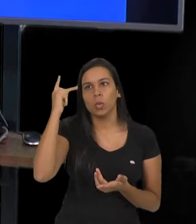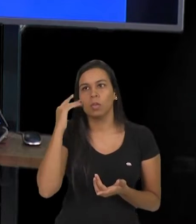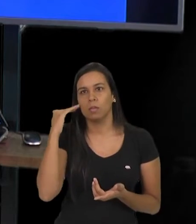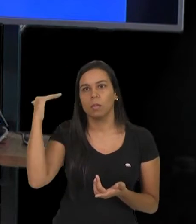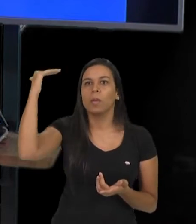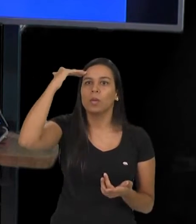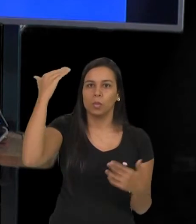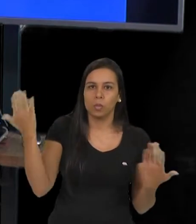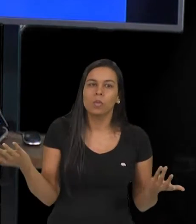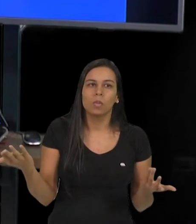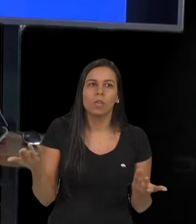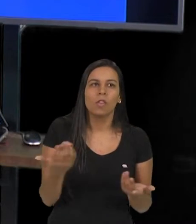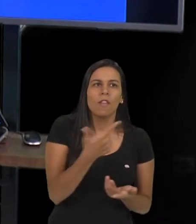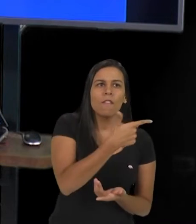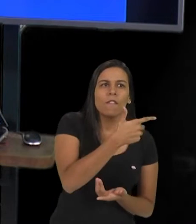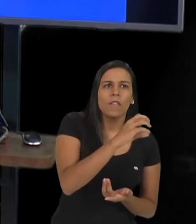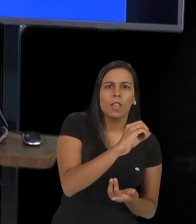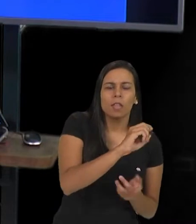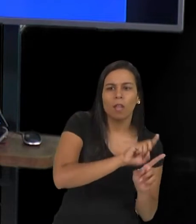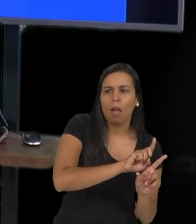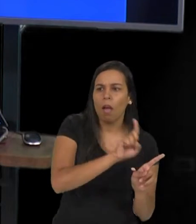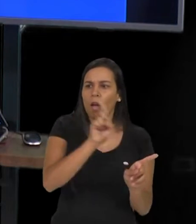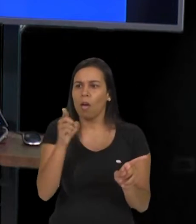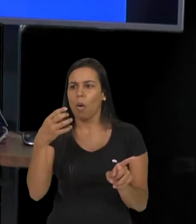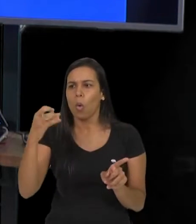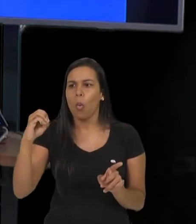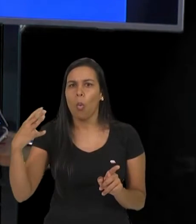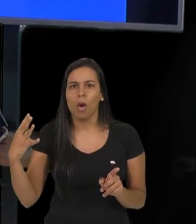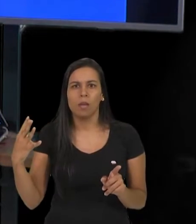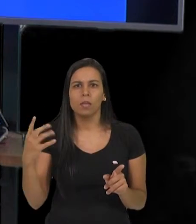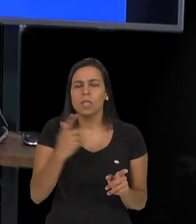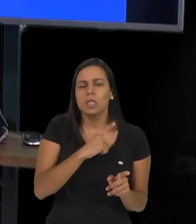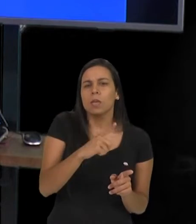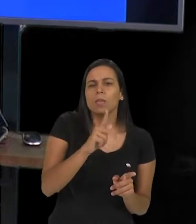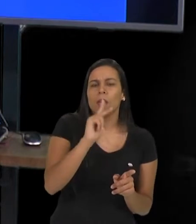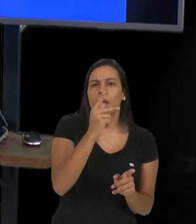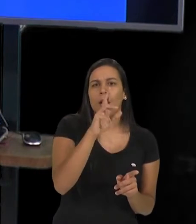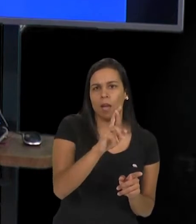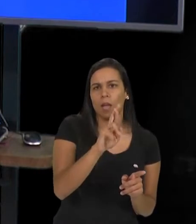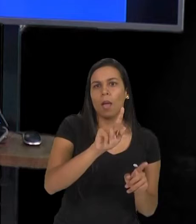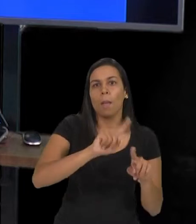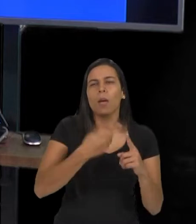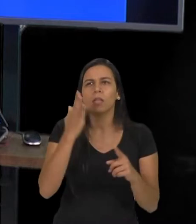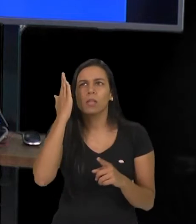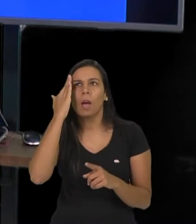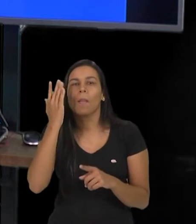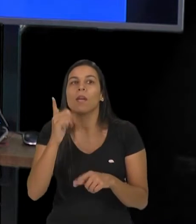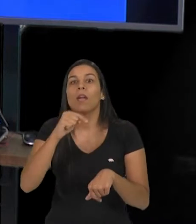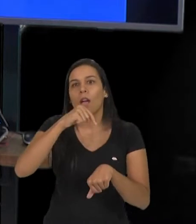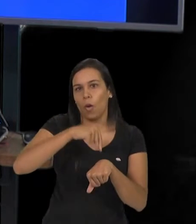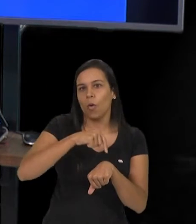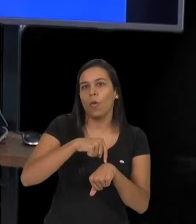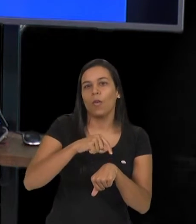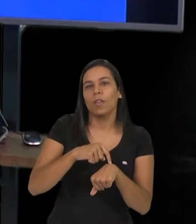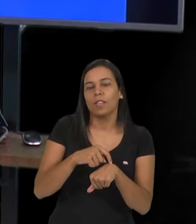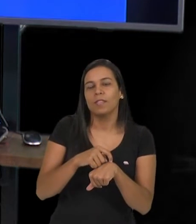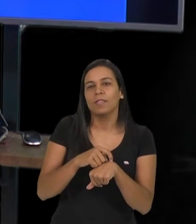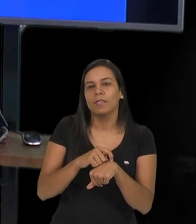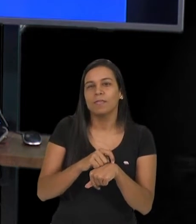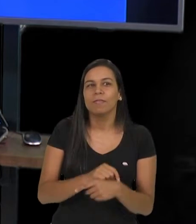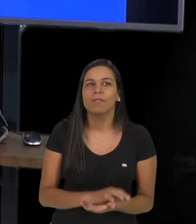um 24, então não tem a palavra HS depois ou hora, mas eu deduzo muito provavelmente que isso aqui é o horário de funcionamento do